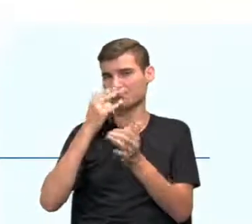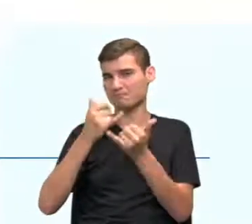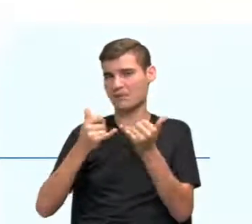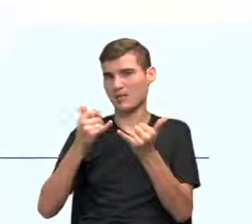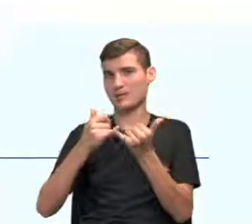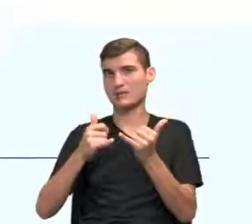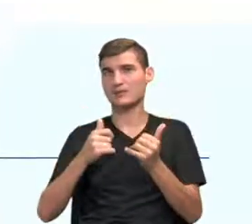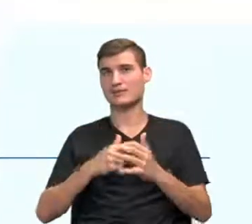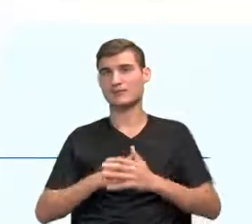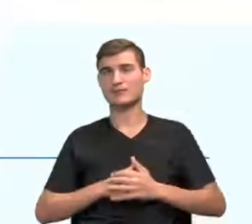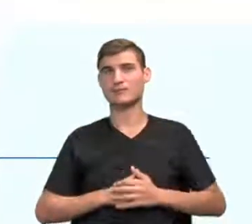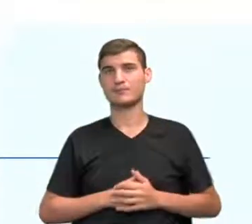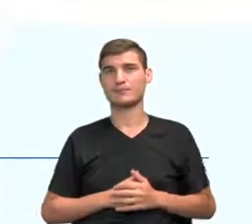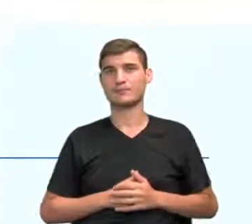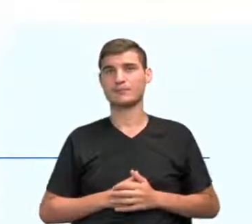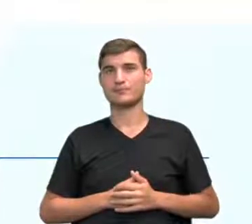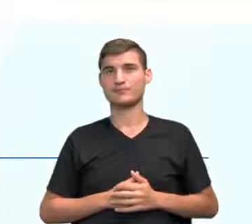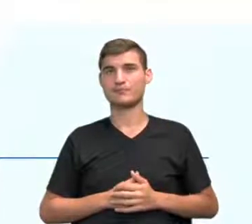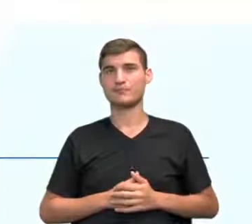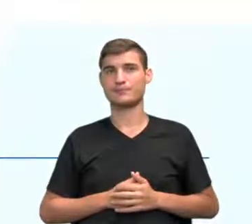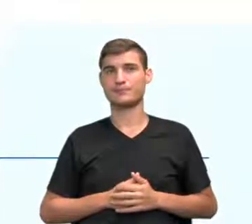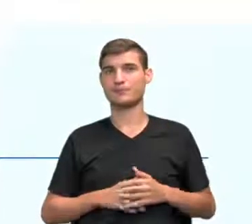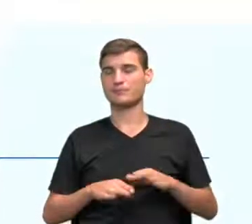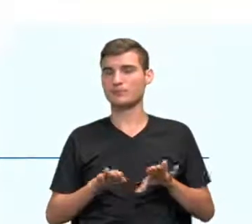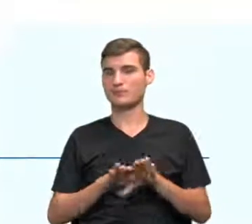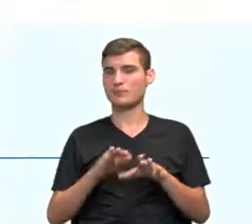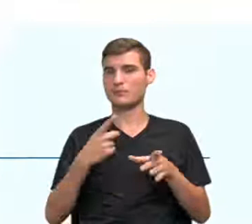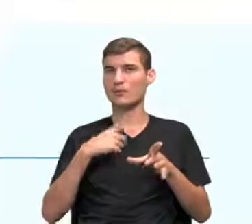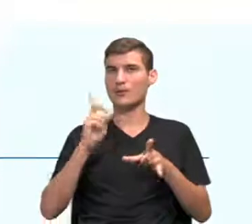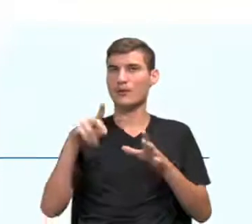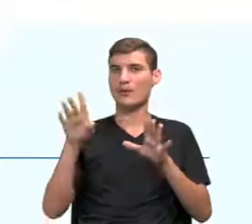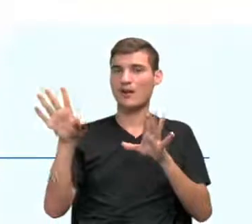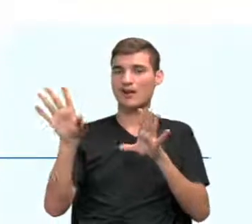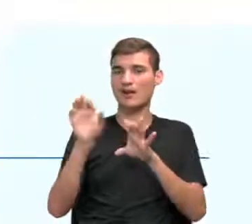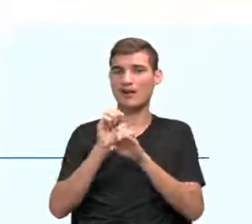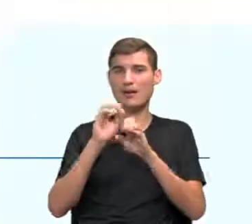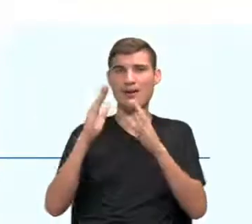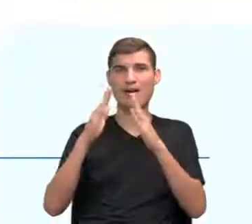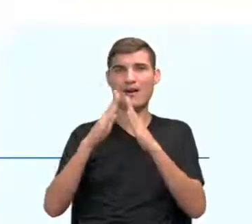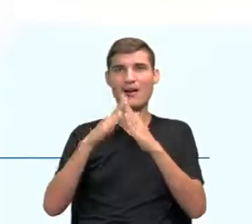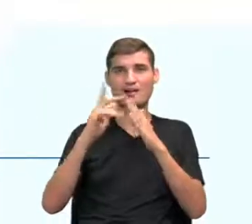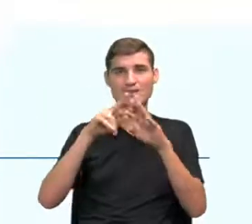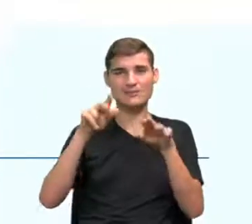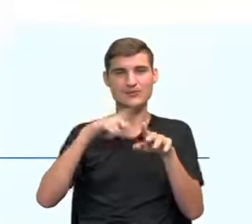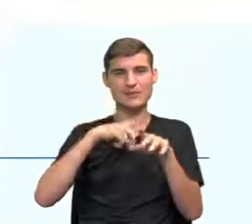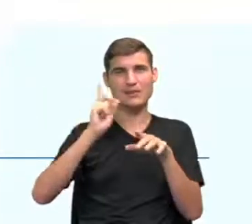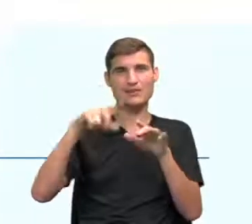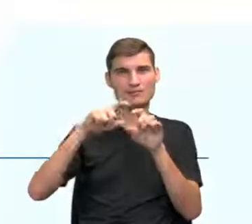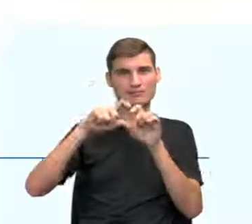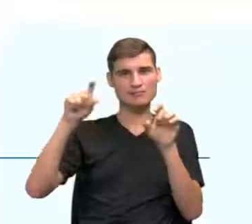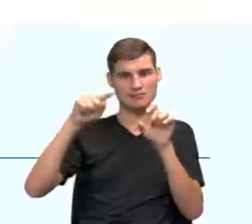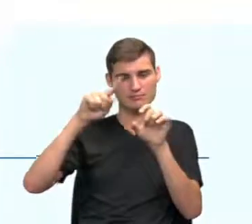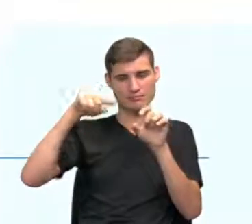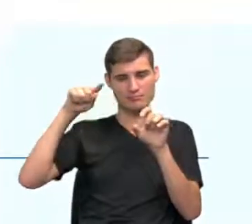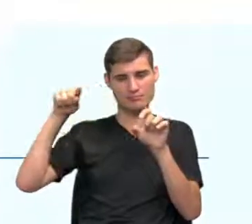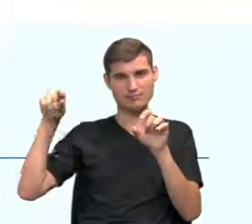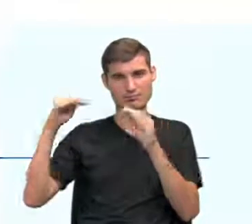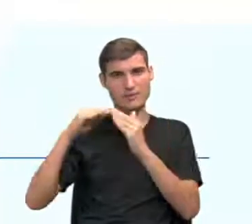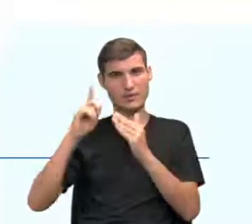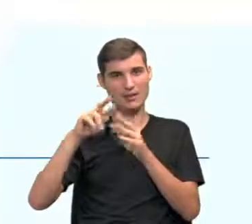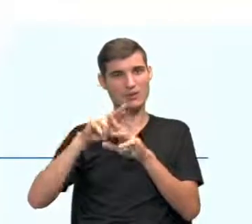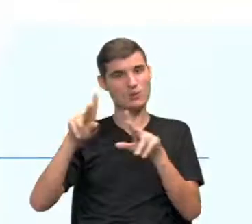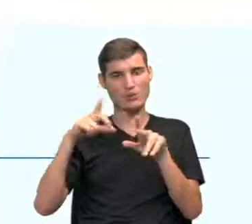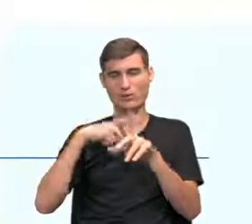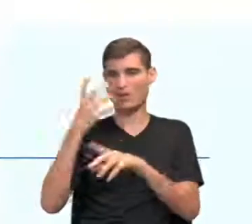assim. Tem a antena de receber sinal que a gente tem em casa, que é aquela antena log periódica. Enfim, cada